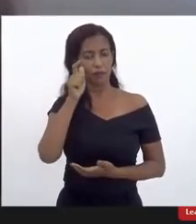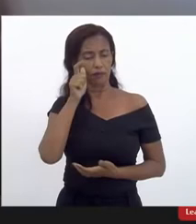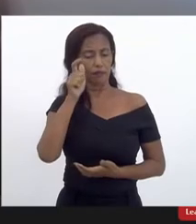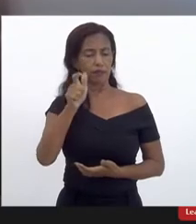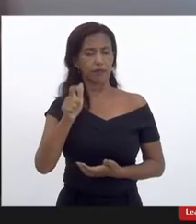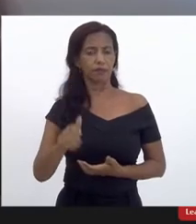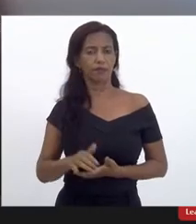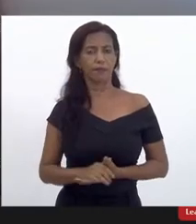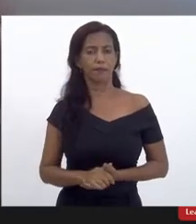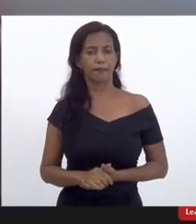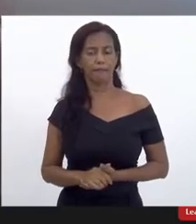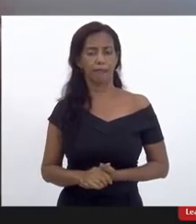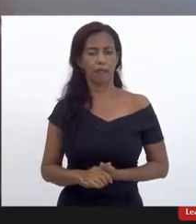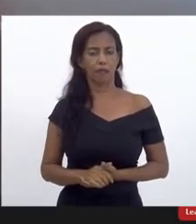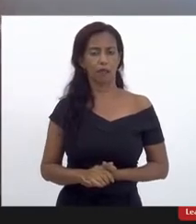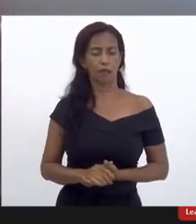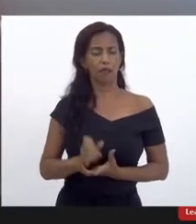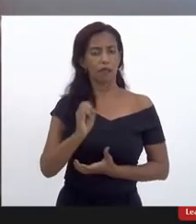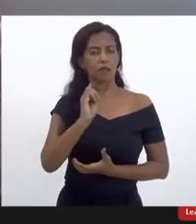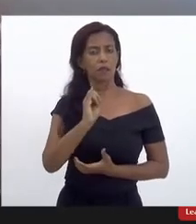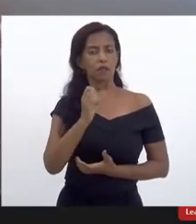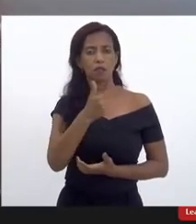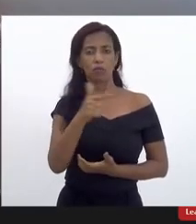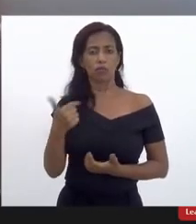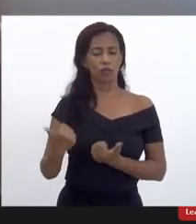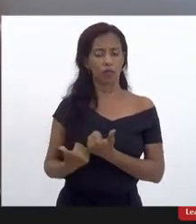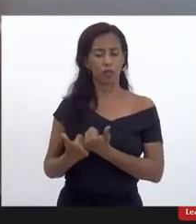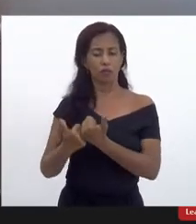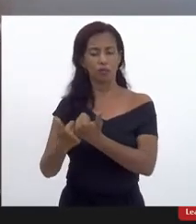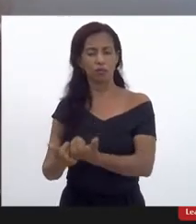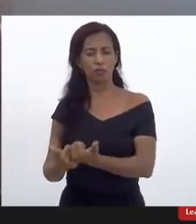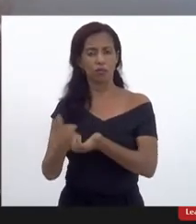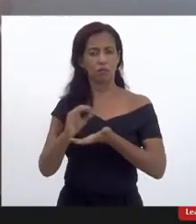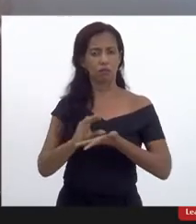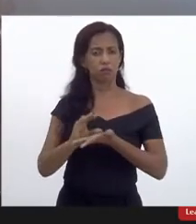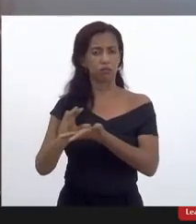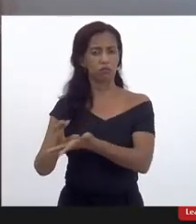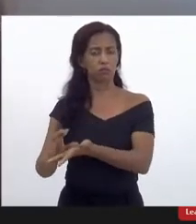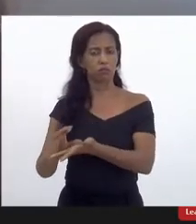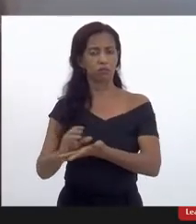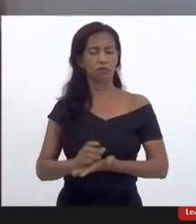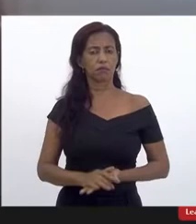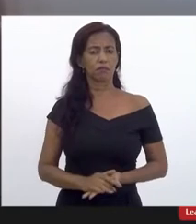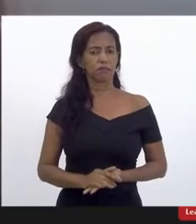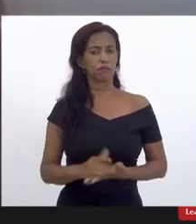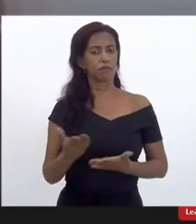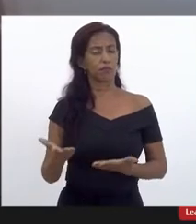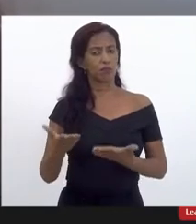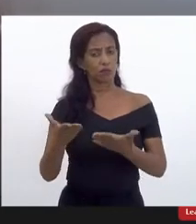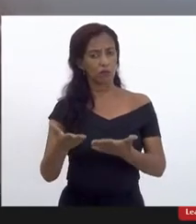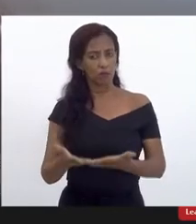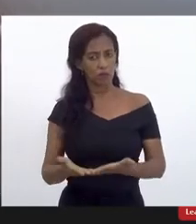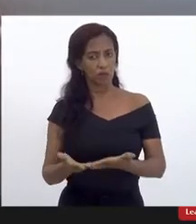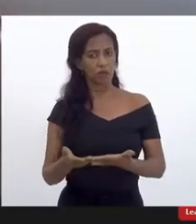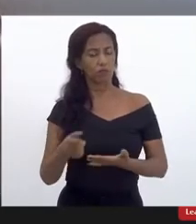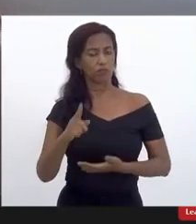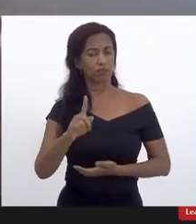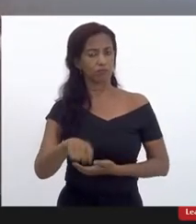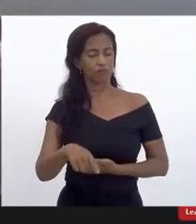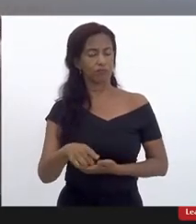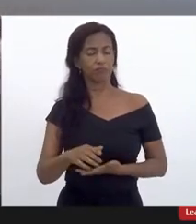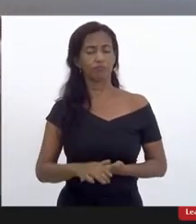interessada, né, sem o auxílio, sem a gratificação do cogestor. Então, isso aí é algo que